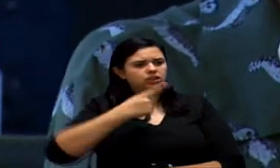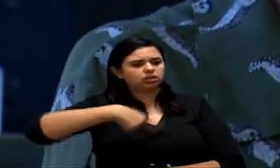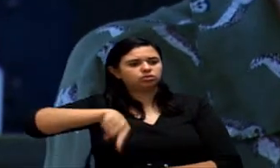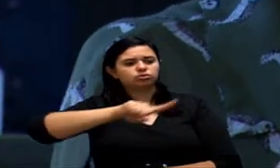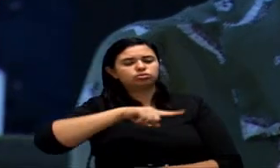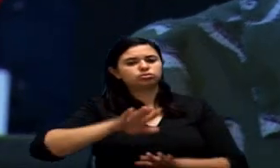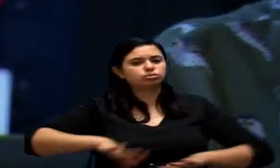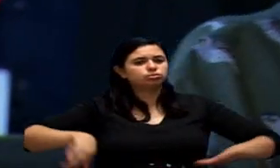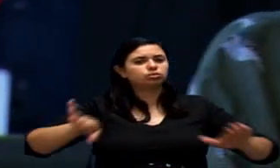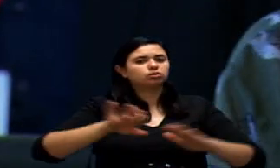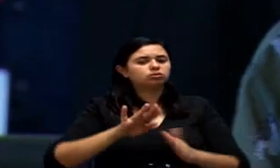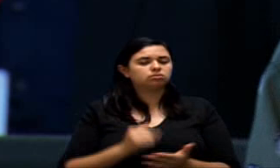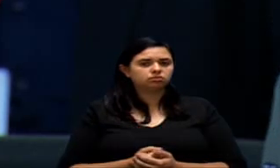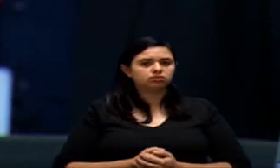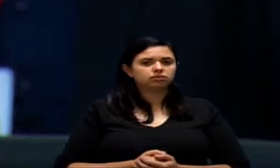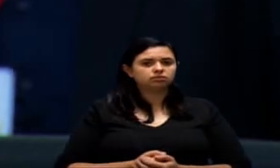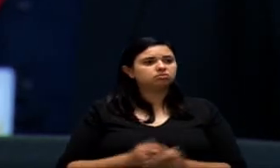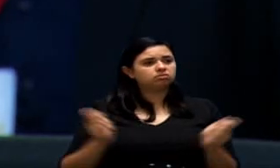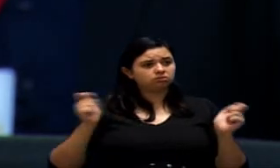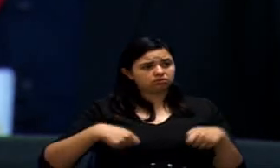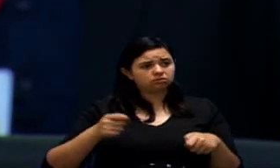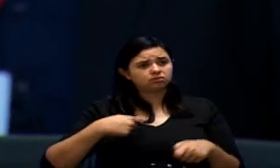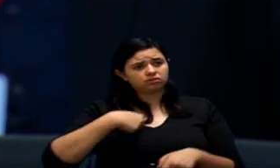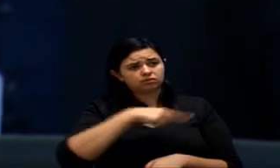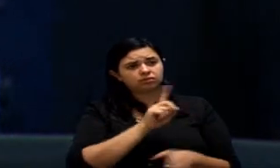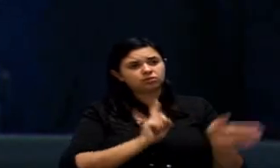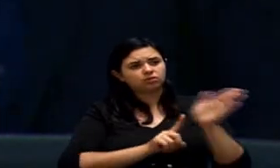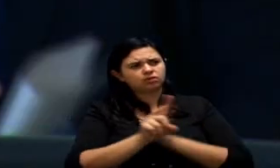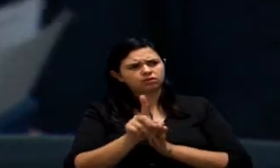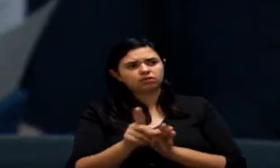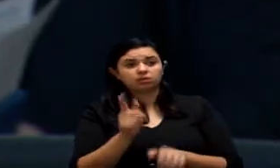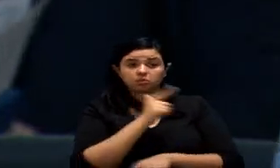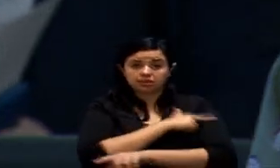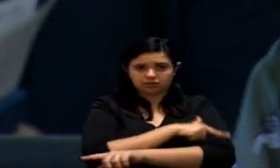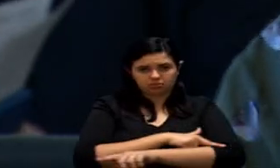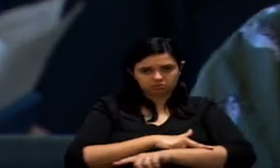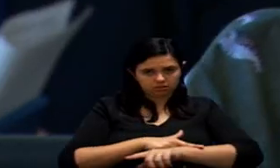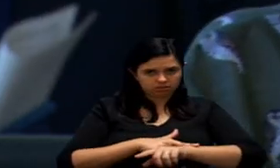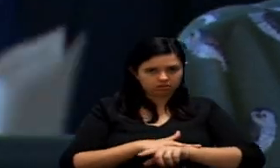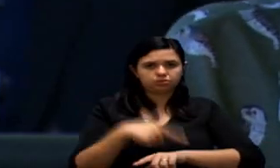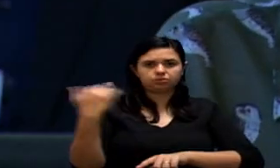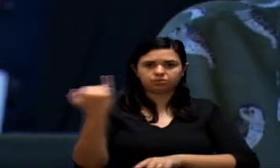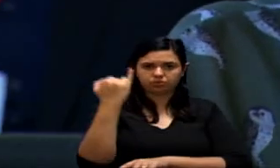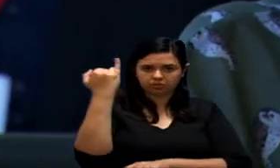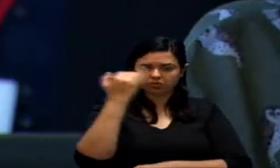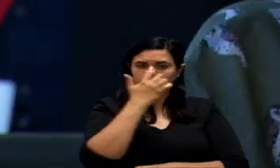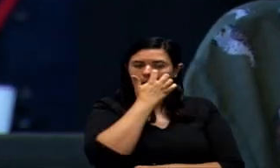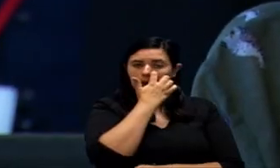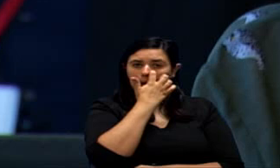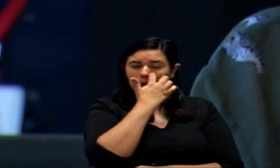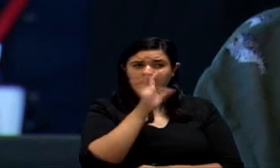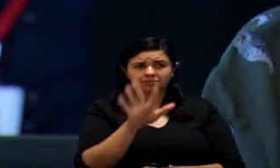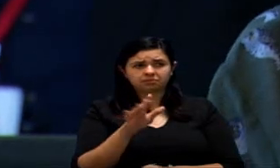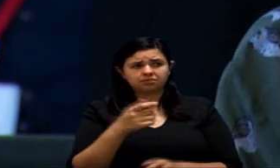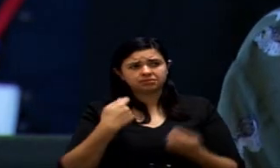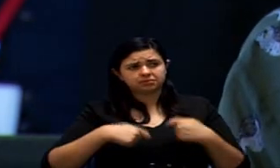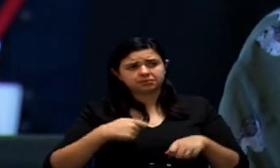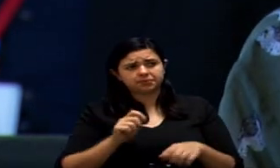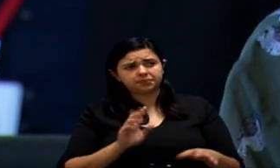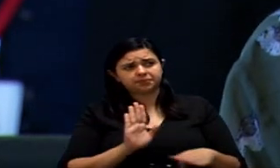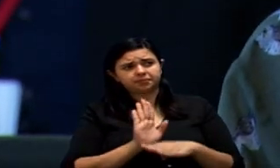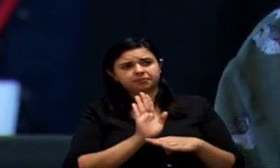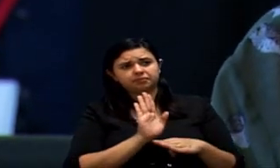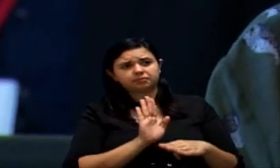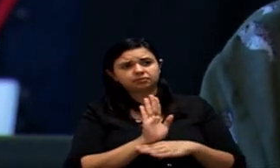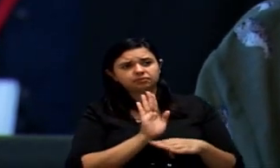vá, né, perguntar respeitosamente, né, eu acho que é o mínimo, não tem problema. Agora, o que não dá para aceitar é